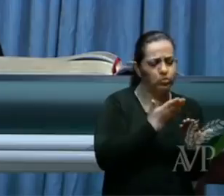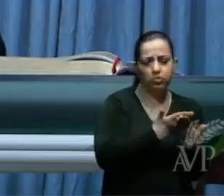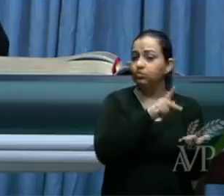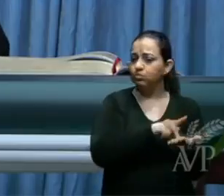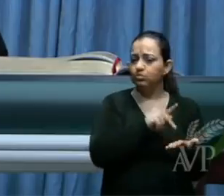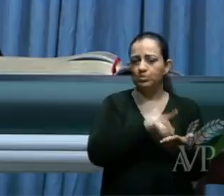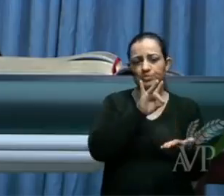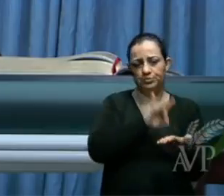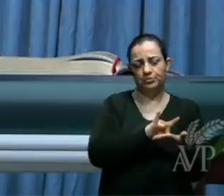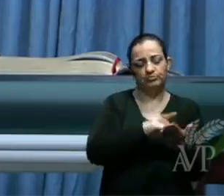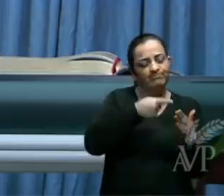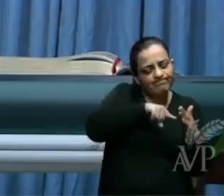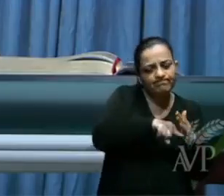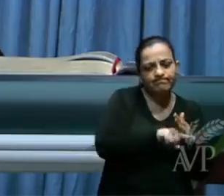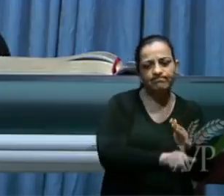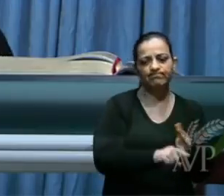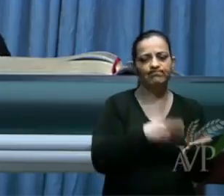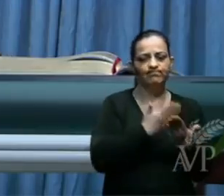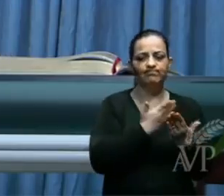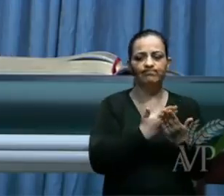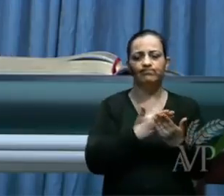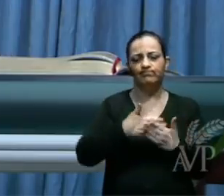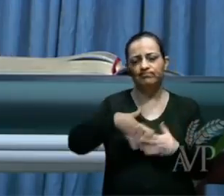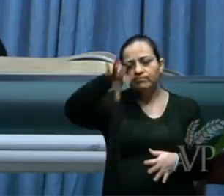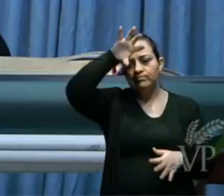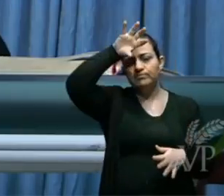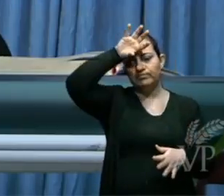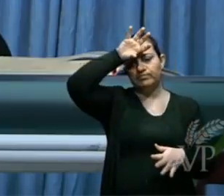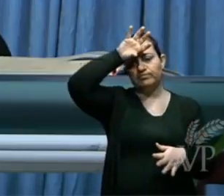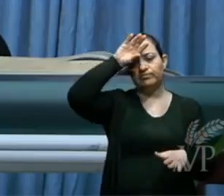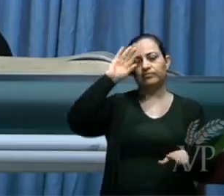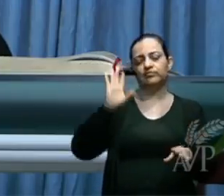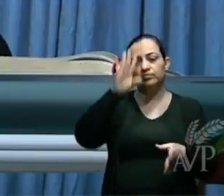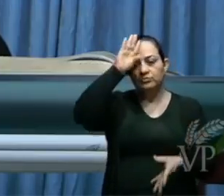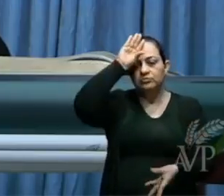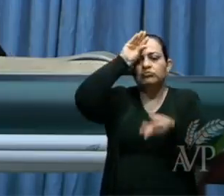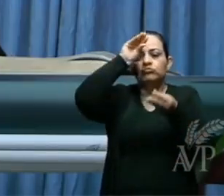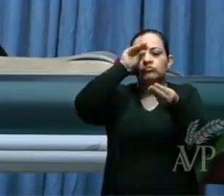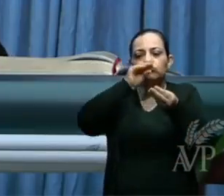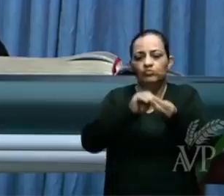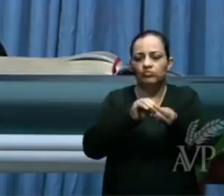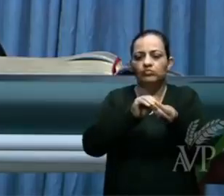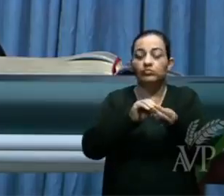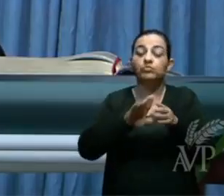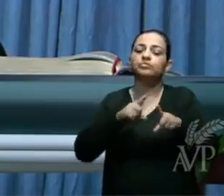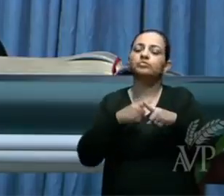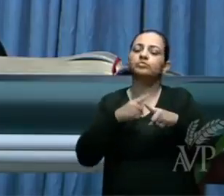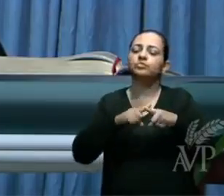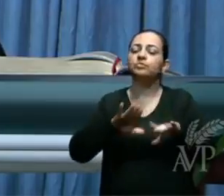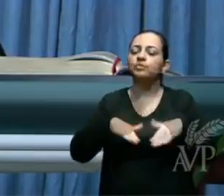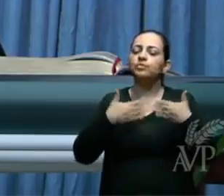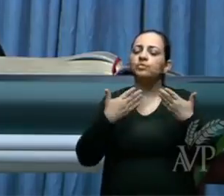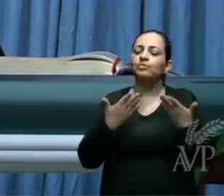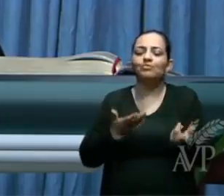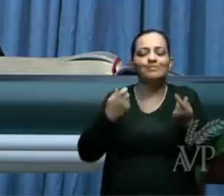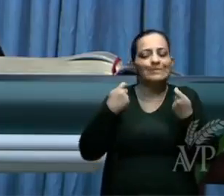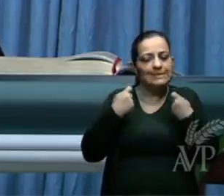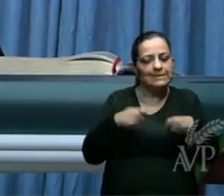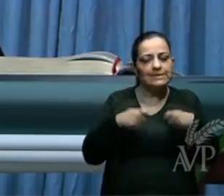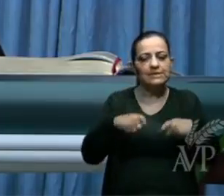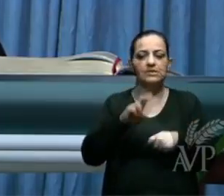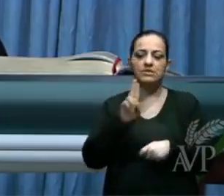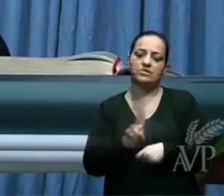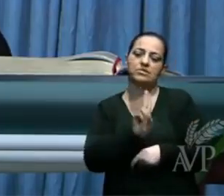ea fundo nela gravar porque quando você tiver nessa cidade